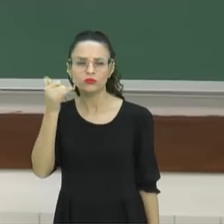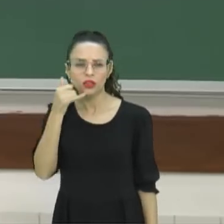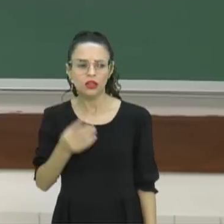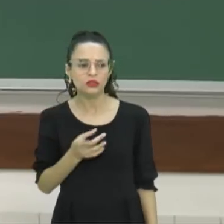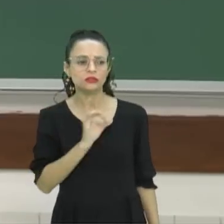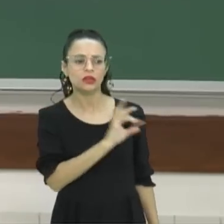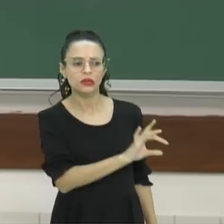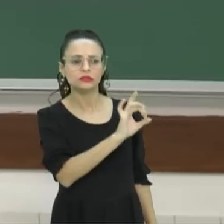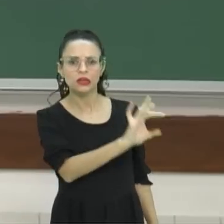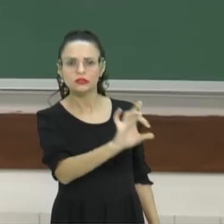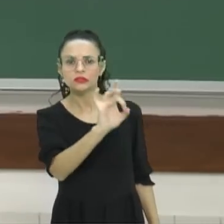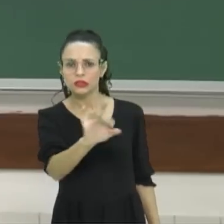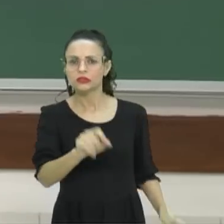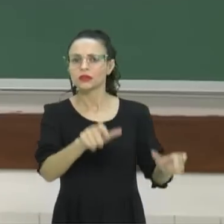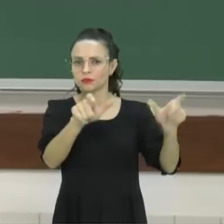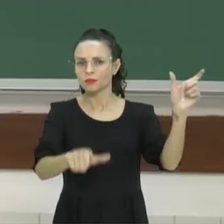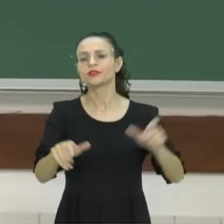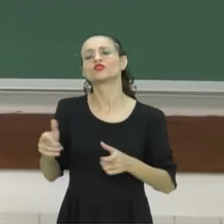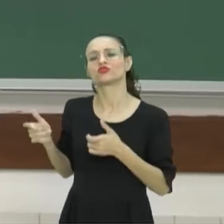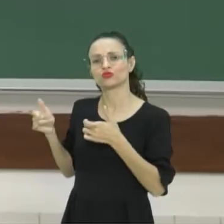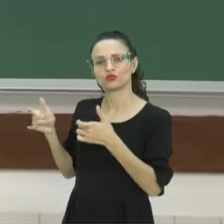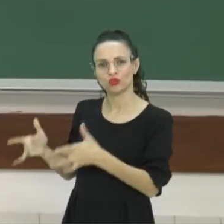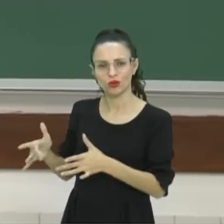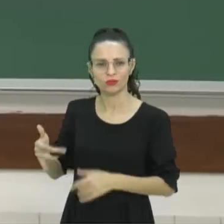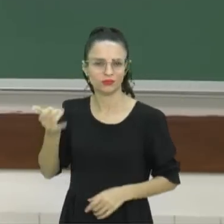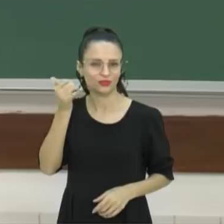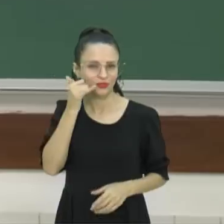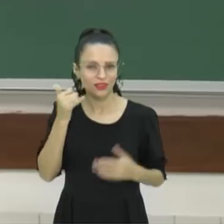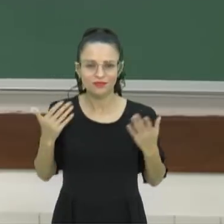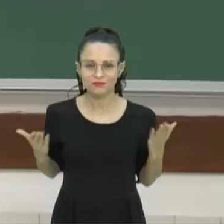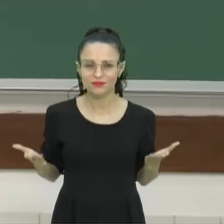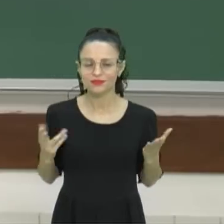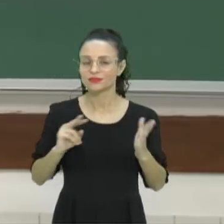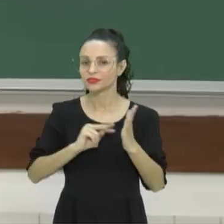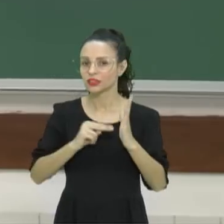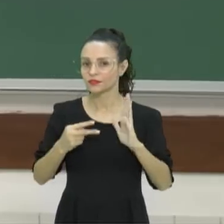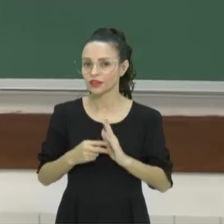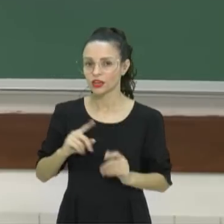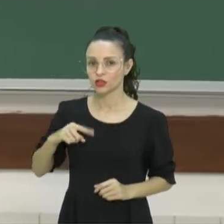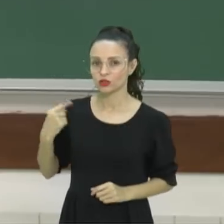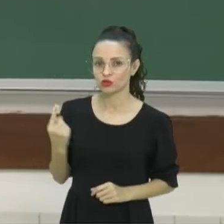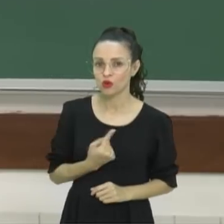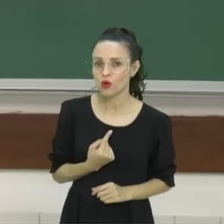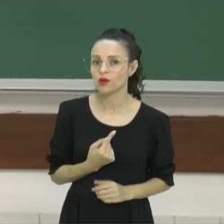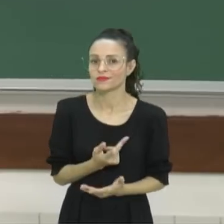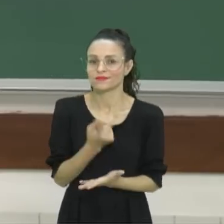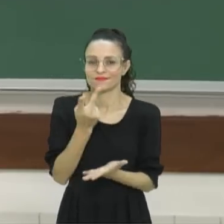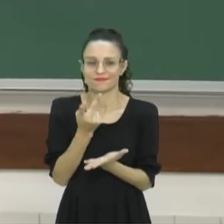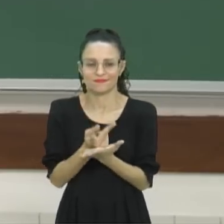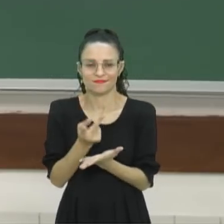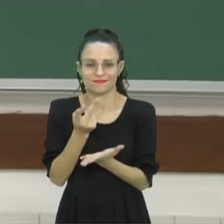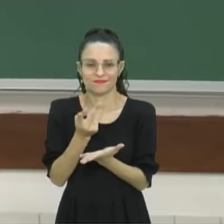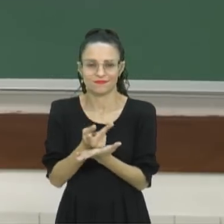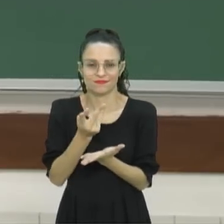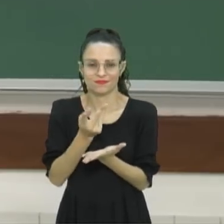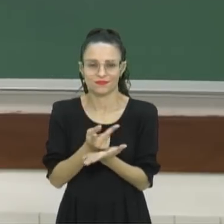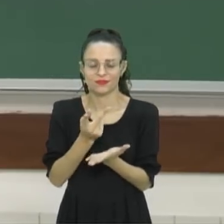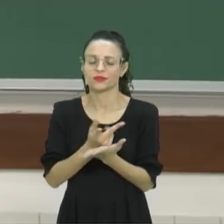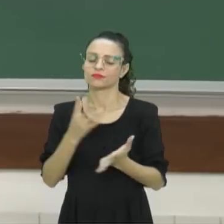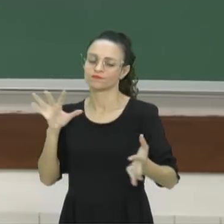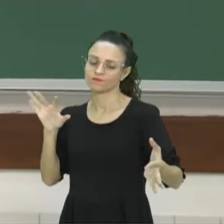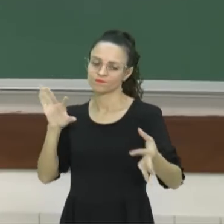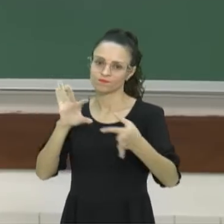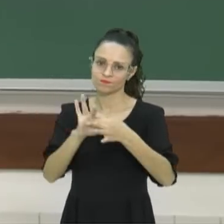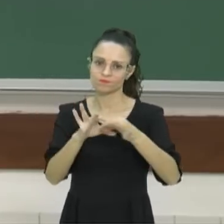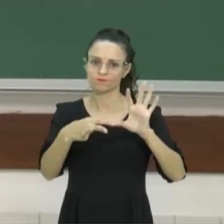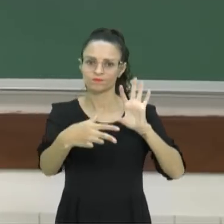ainda teríamos uma sobra de celulares. Ou seja, nós estamos constantemente